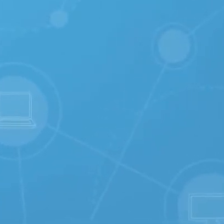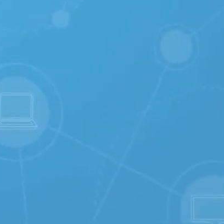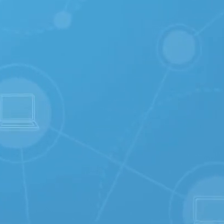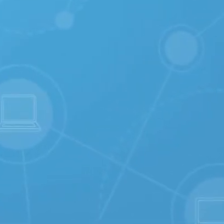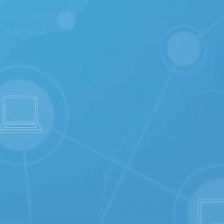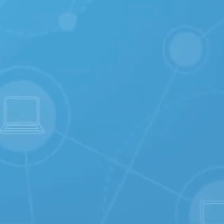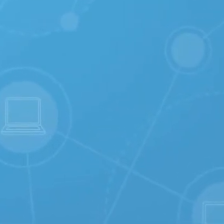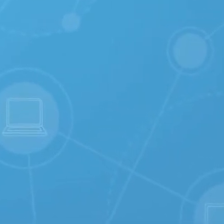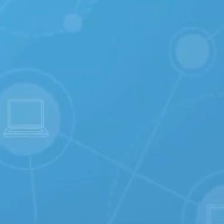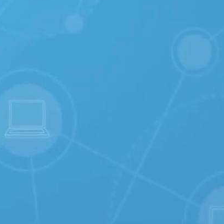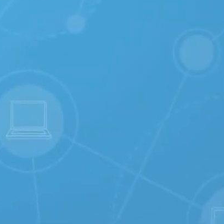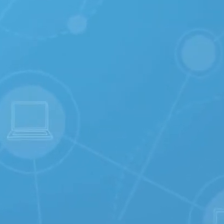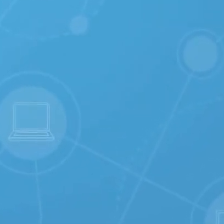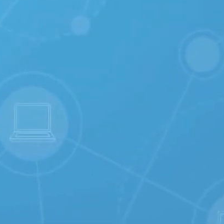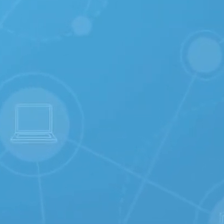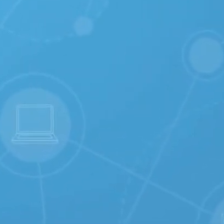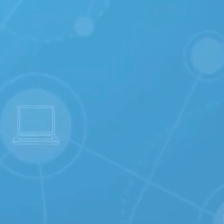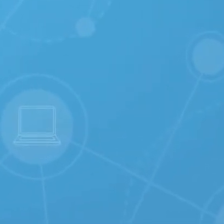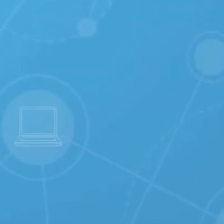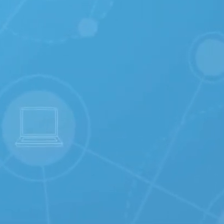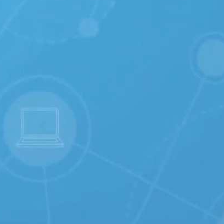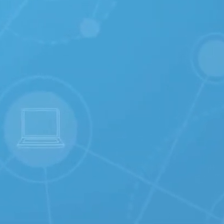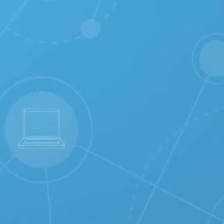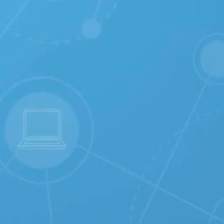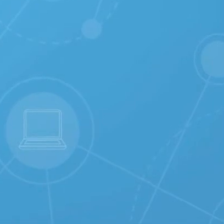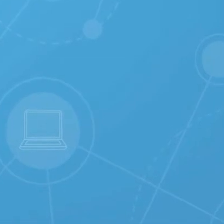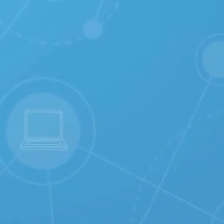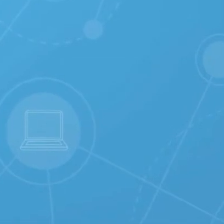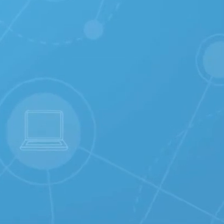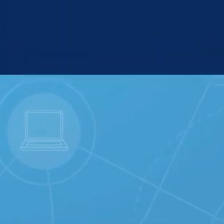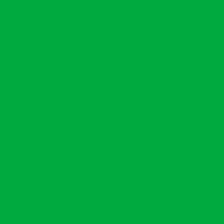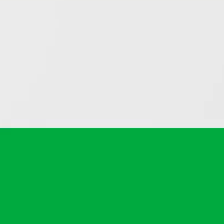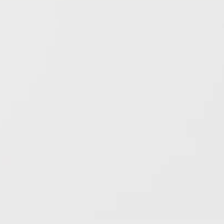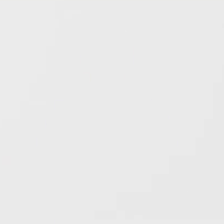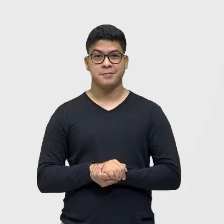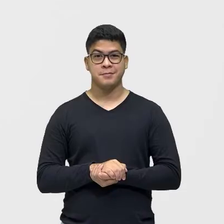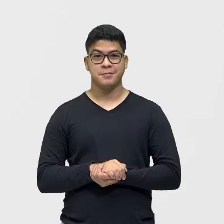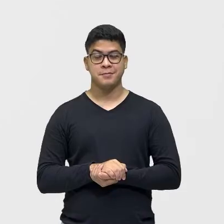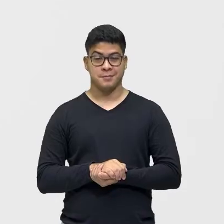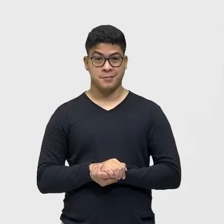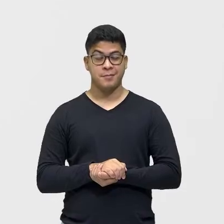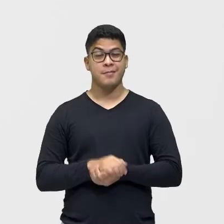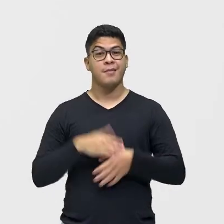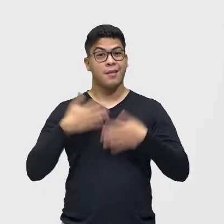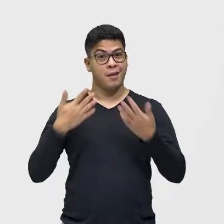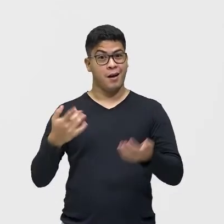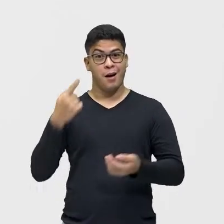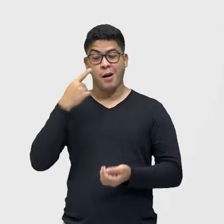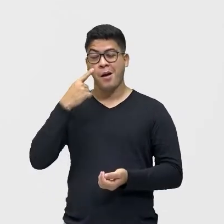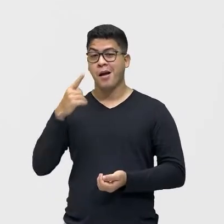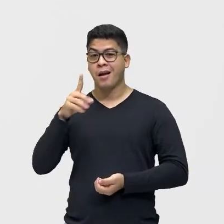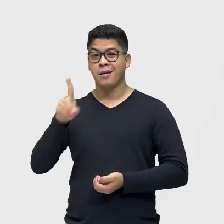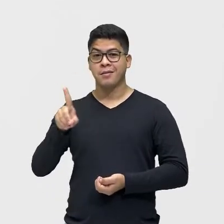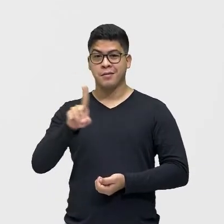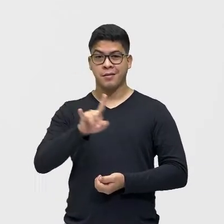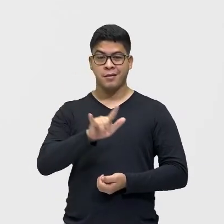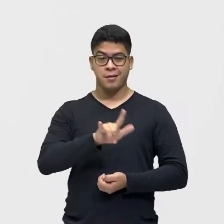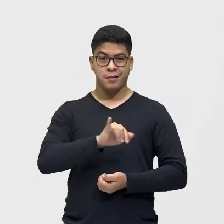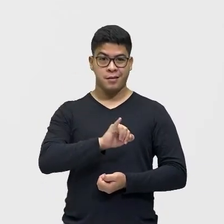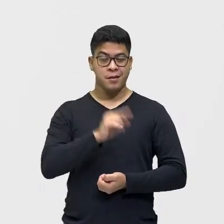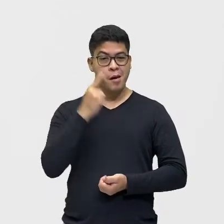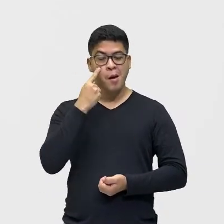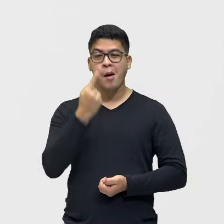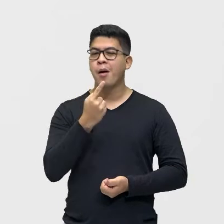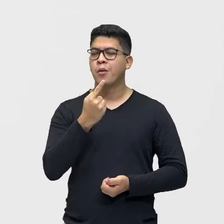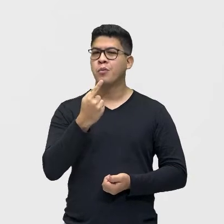Muito Também para essa DLI eu trouxe para vocês